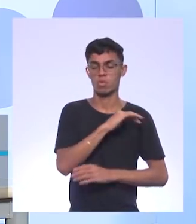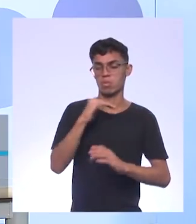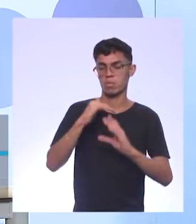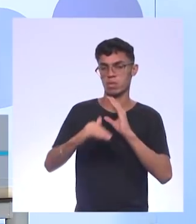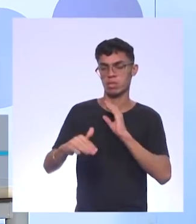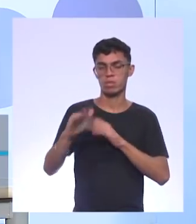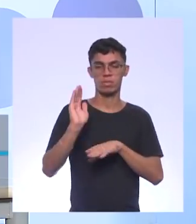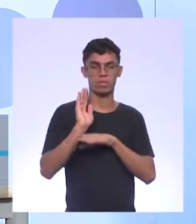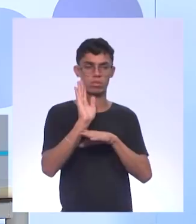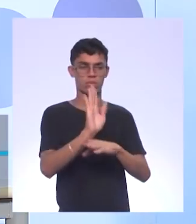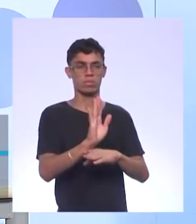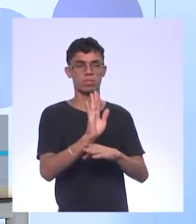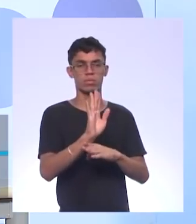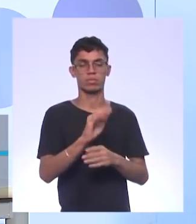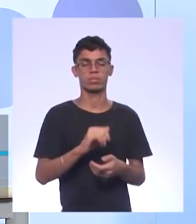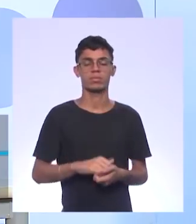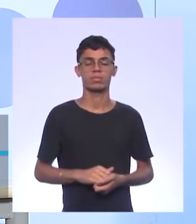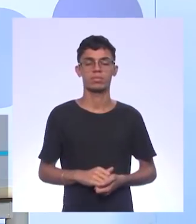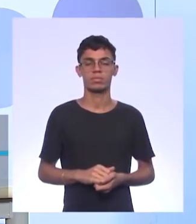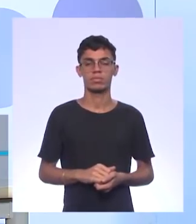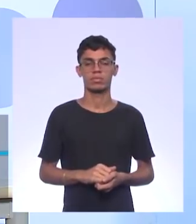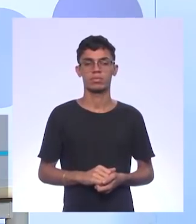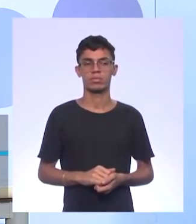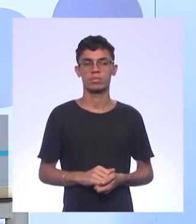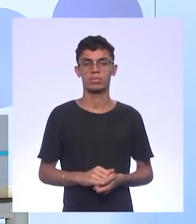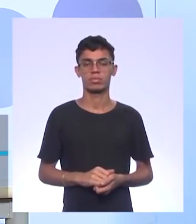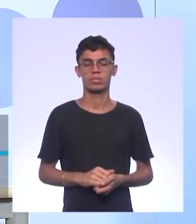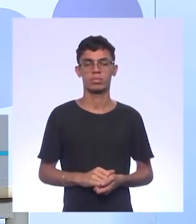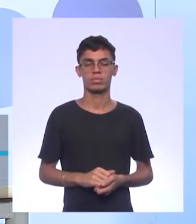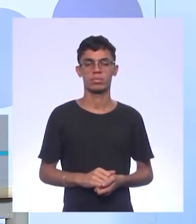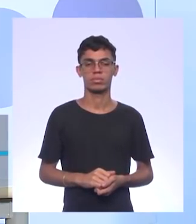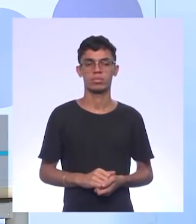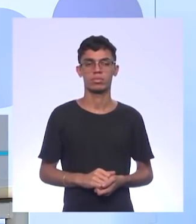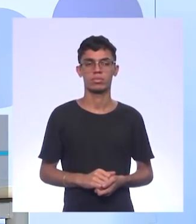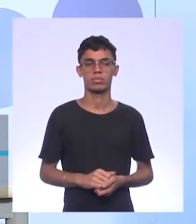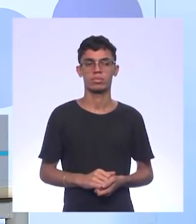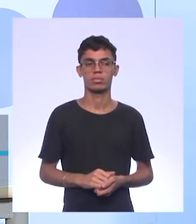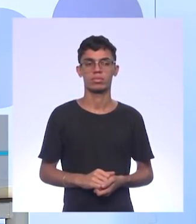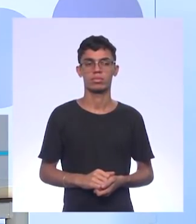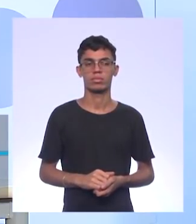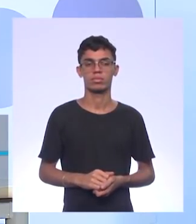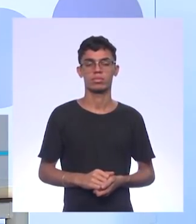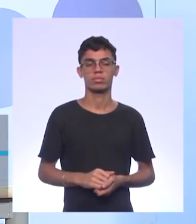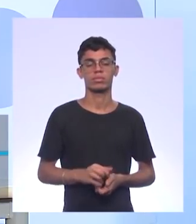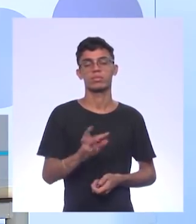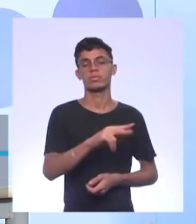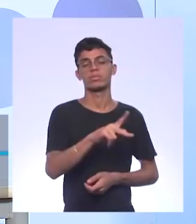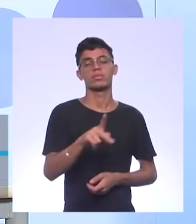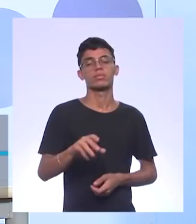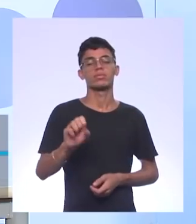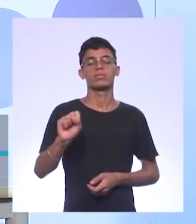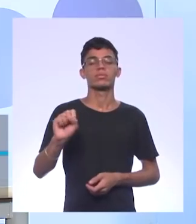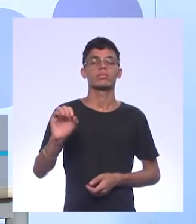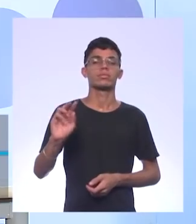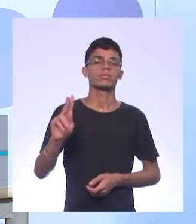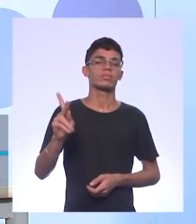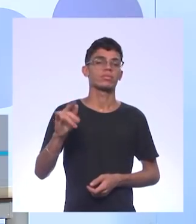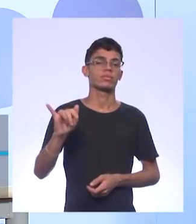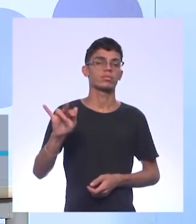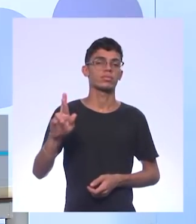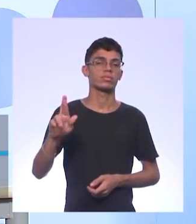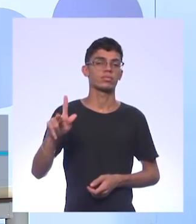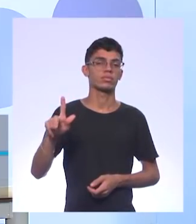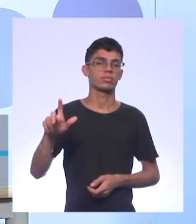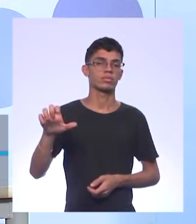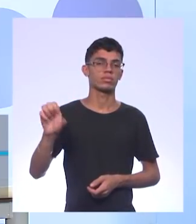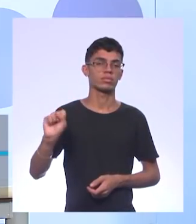tivesse mandado aí o nome da escola né até para poder chamar os aqui para te ajudar a professora é a professora Shirley da escola Roberta Maria